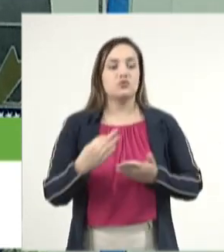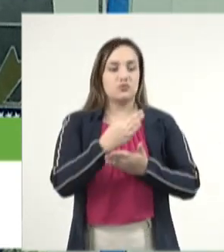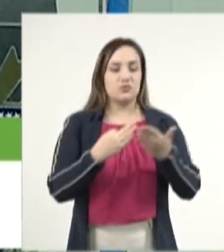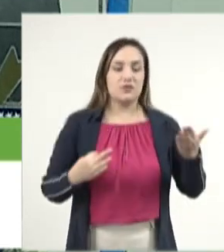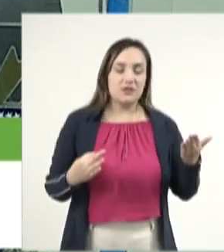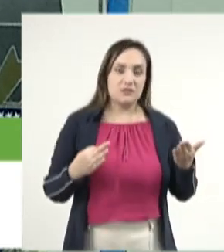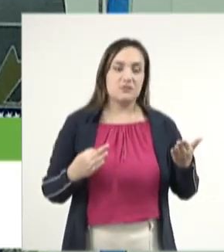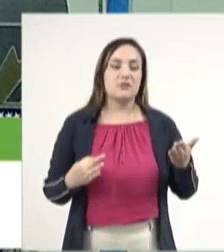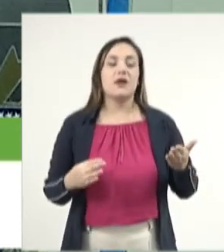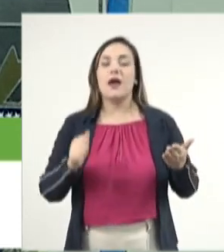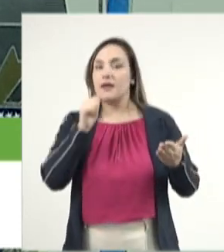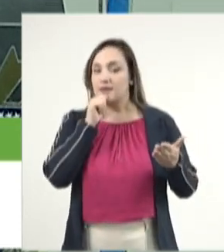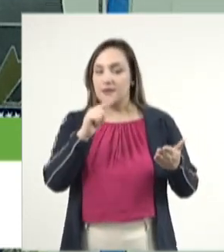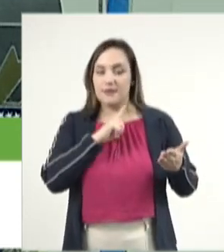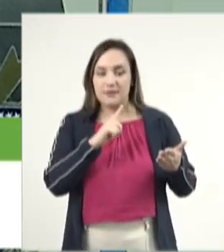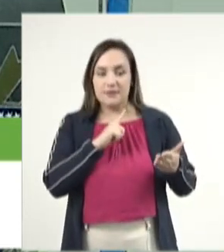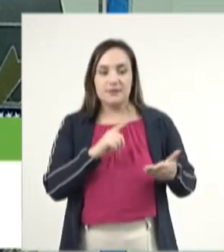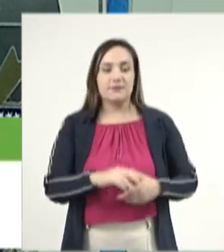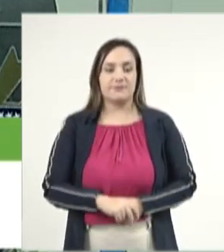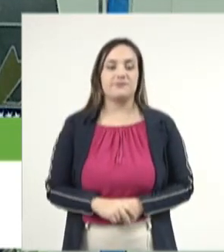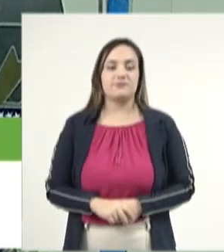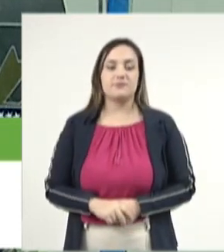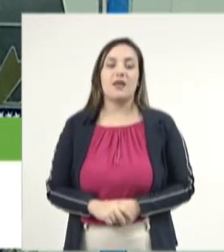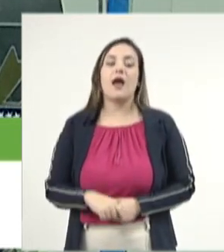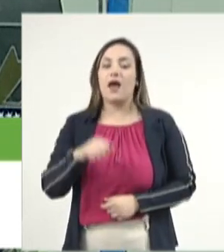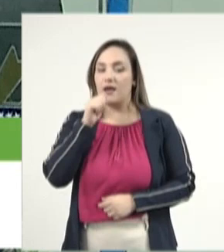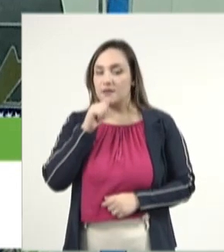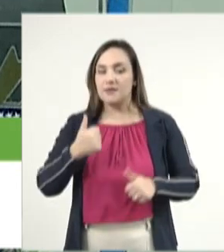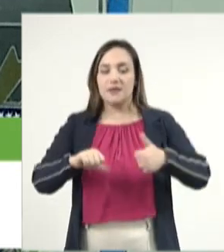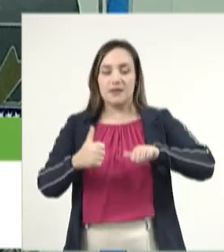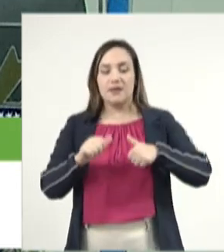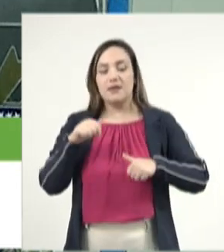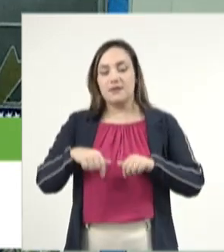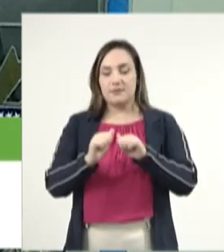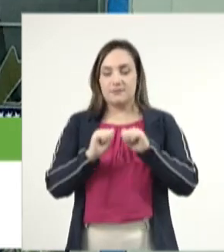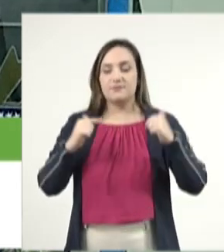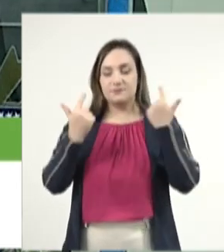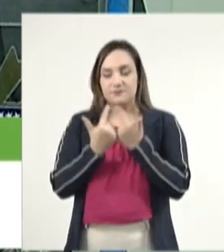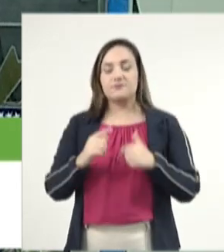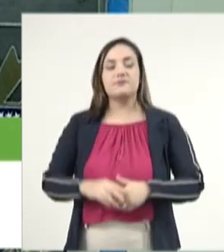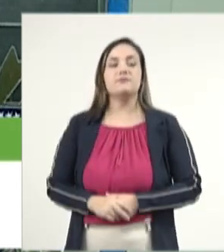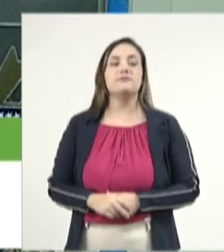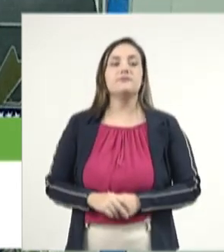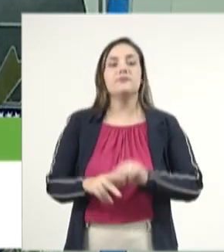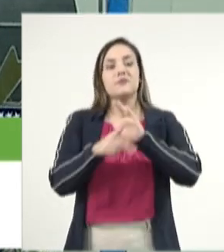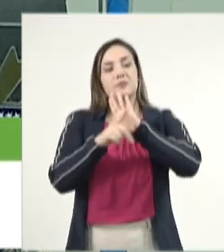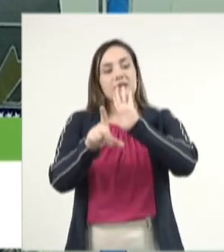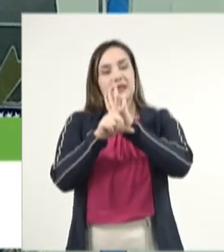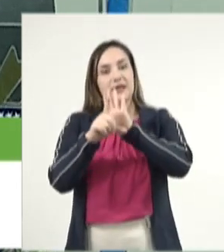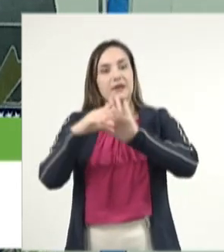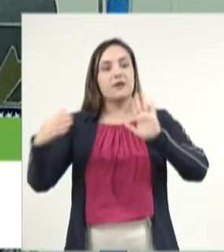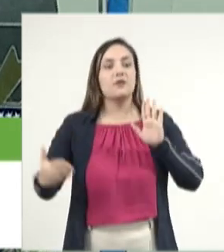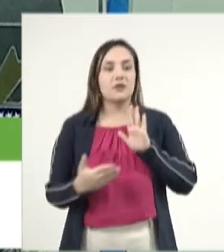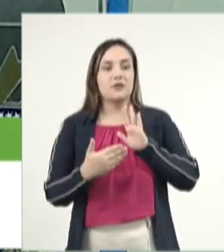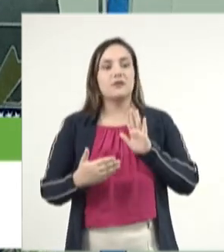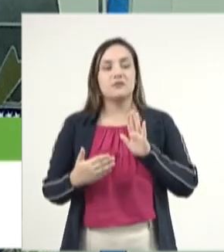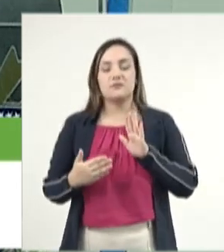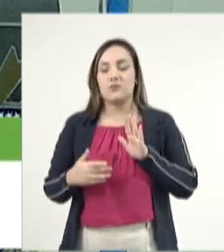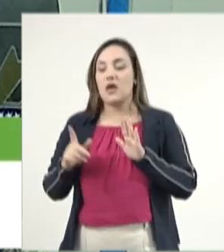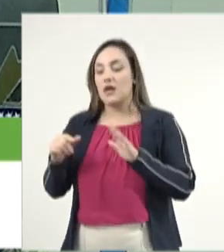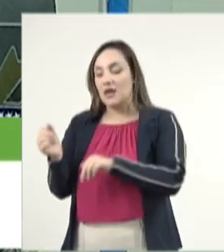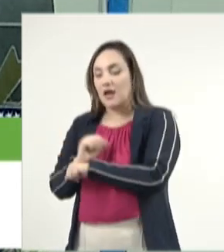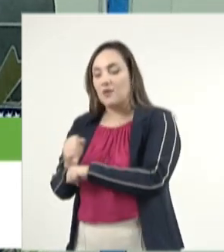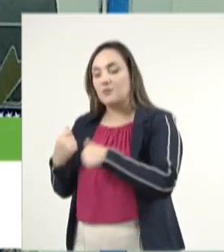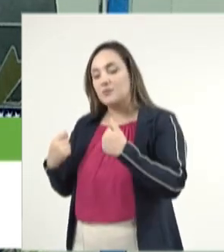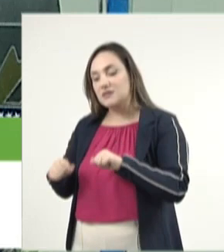está vigendo ainda, porque essa matéria ainda está em análise aqui na Lemes, pela legislação atual, o veículo precisa estar em